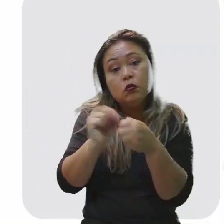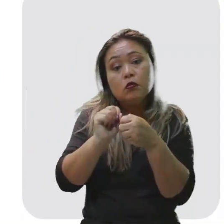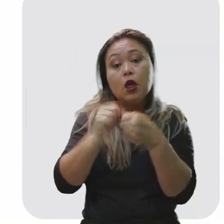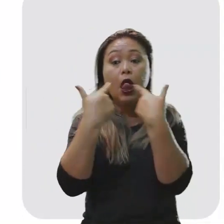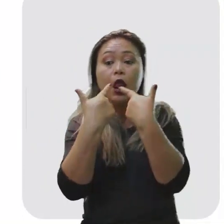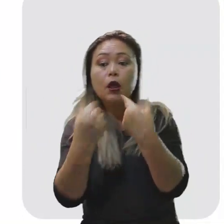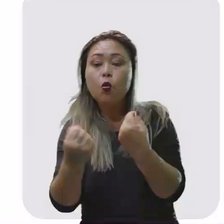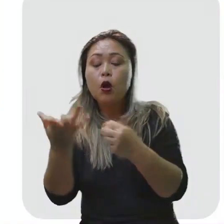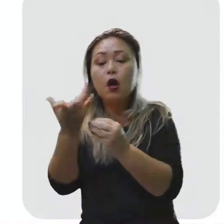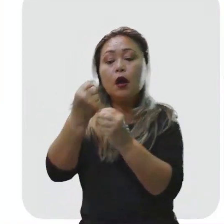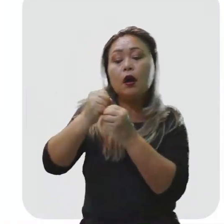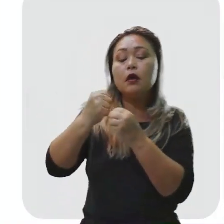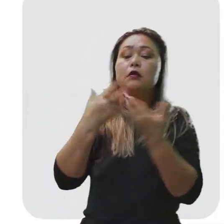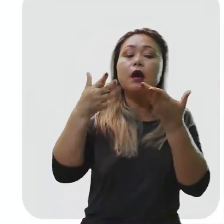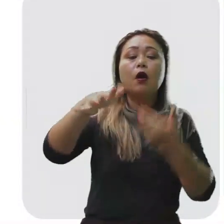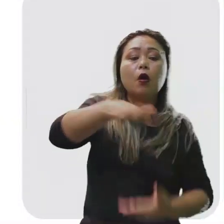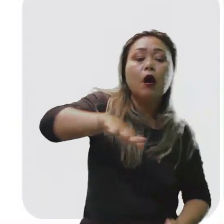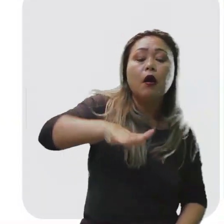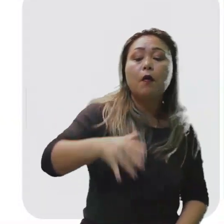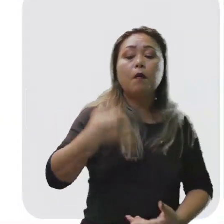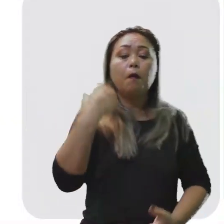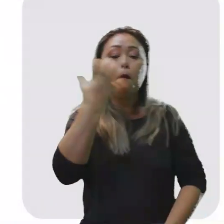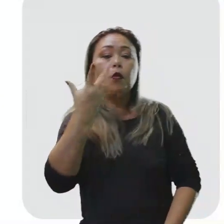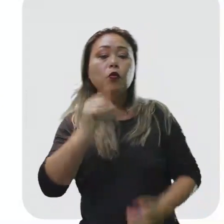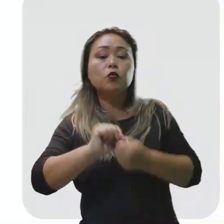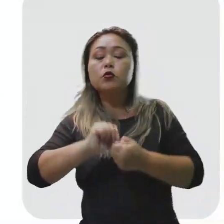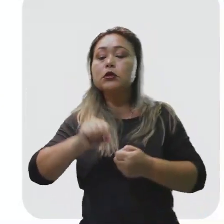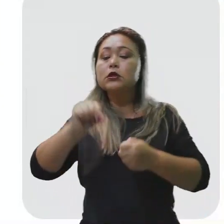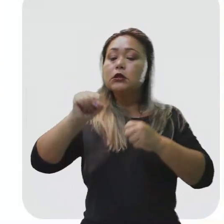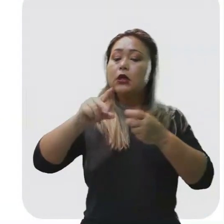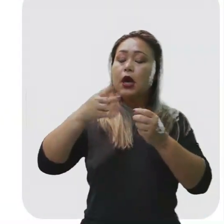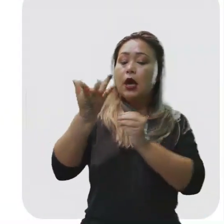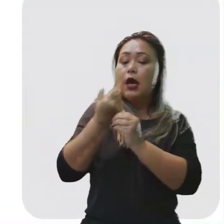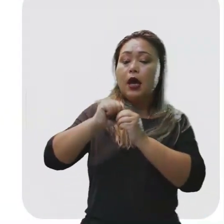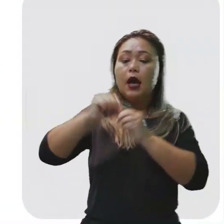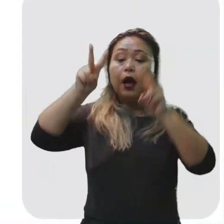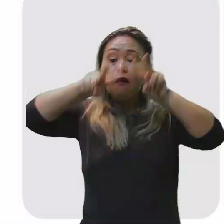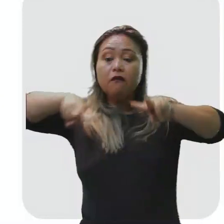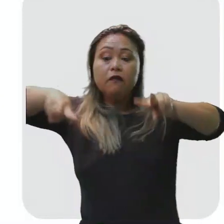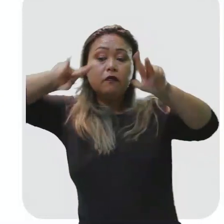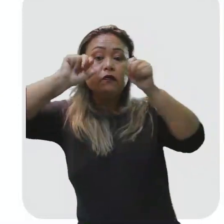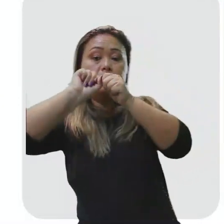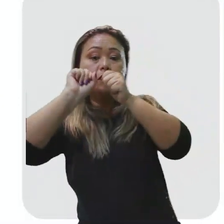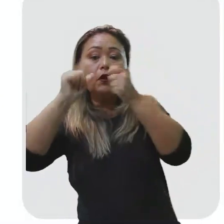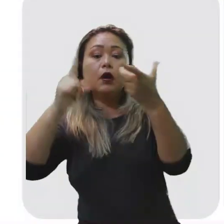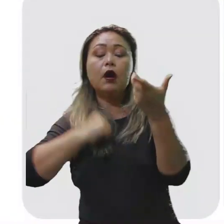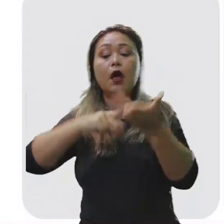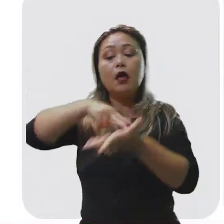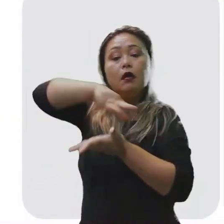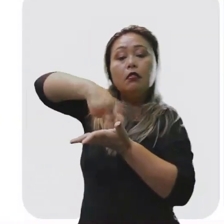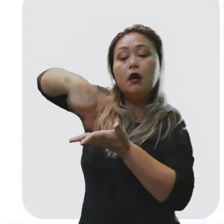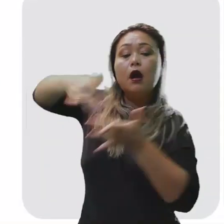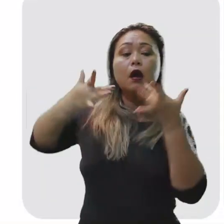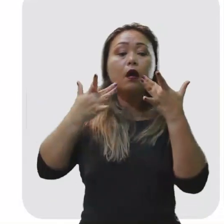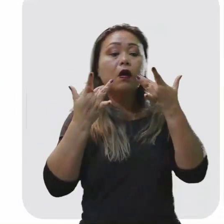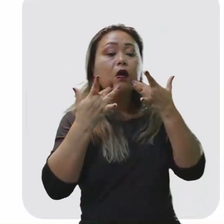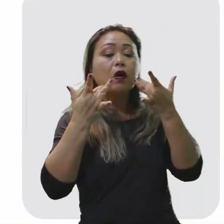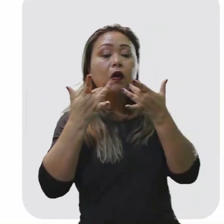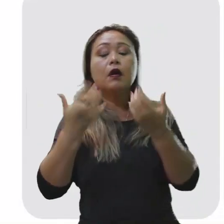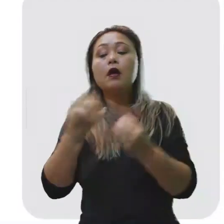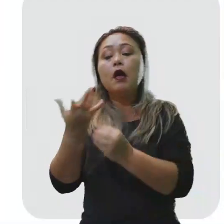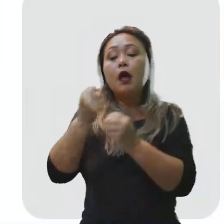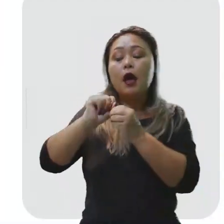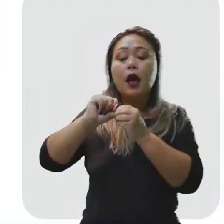como música, artes visuais, dança, teatro, artes audiovisuais, analisar